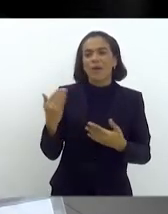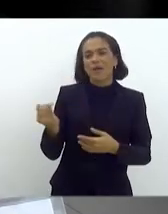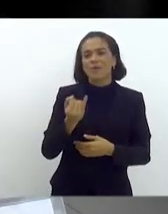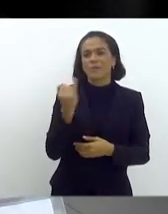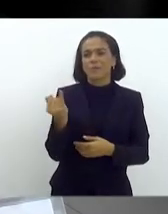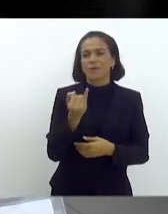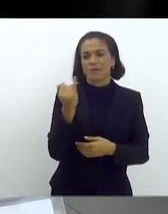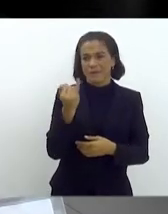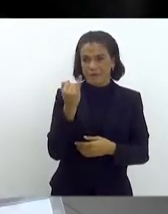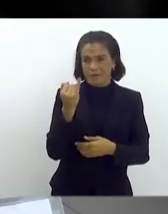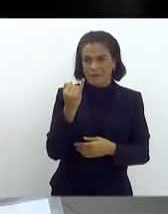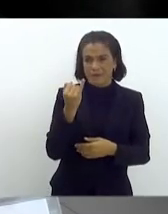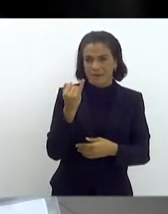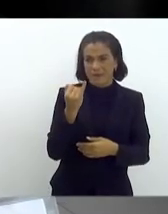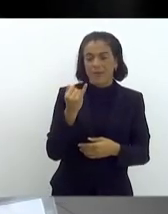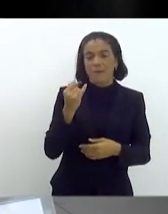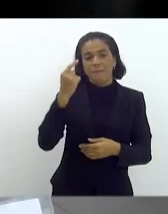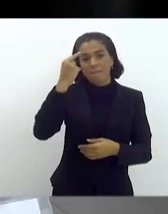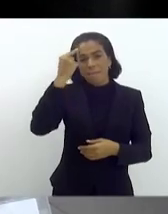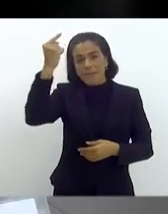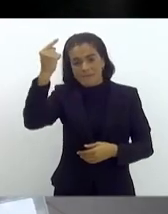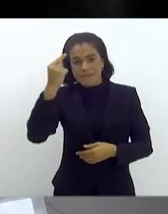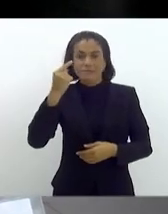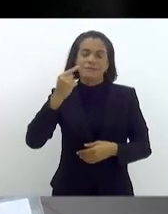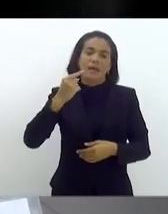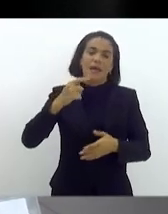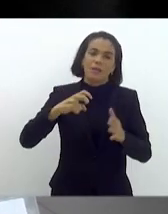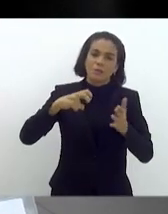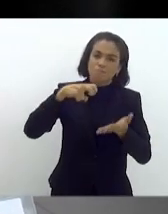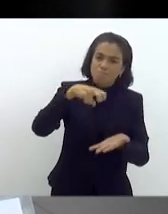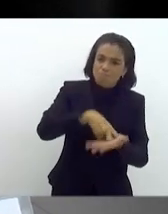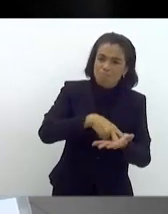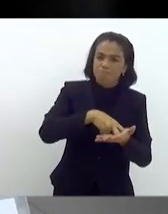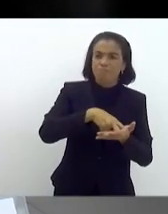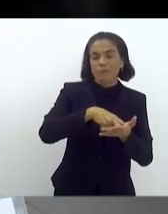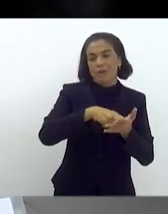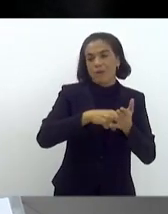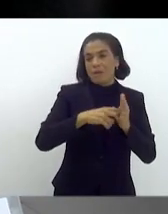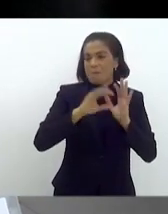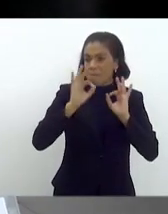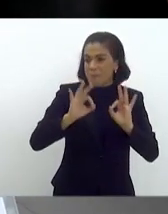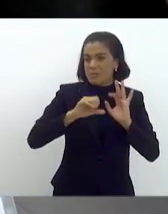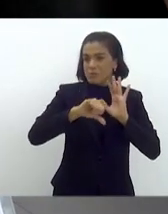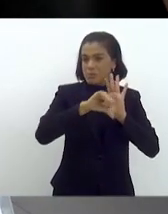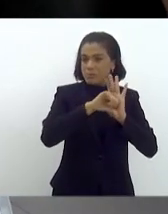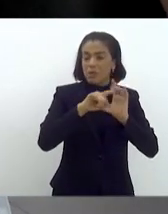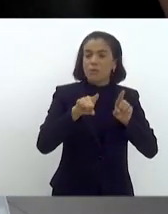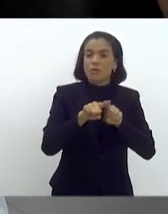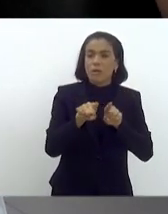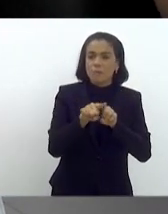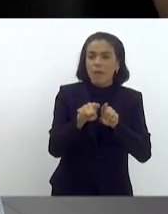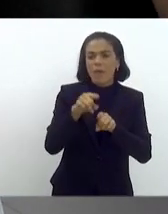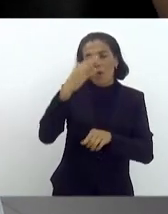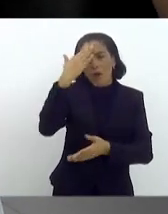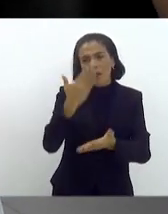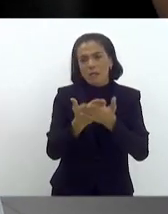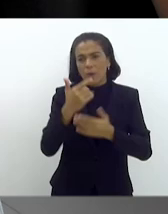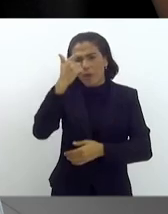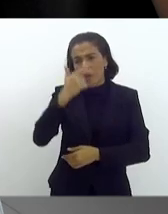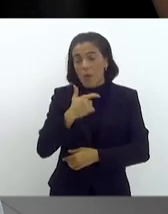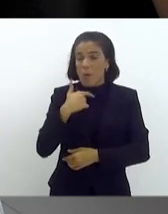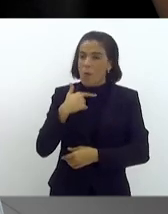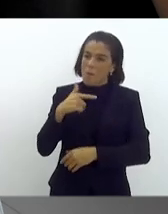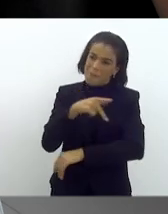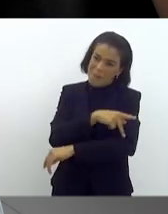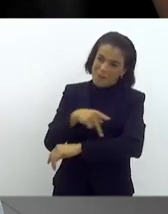importantíssimo além da gente pensar na repressão penal e eu tenho sempre esse olhar de creio eu com o seu de